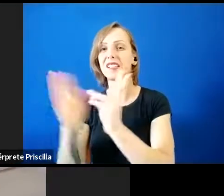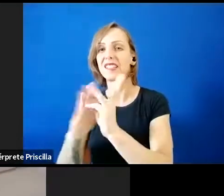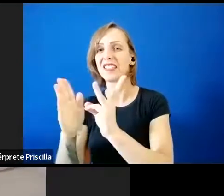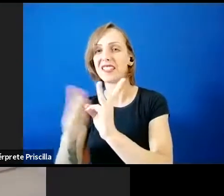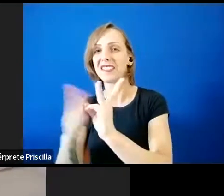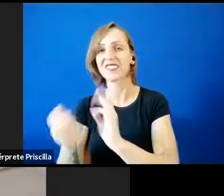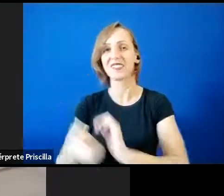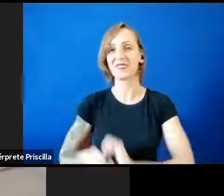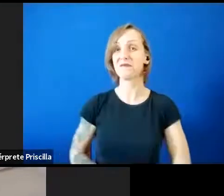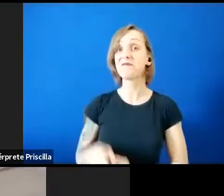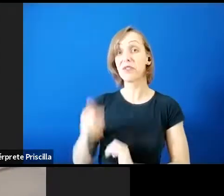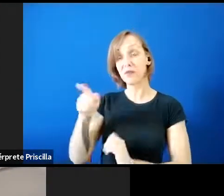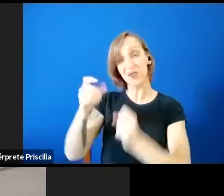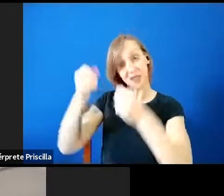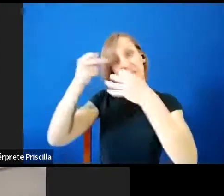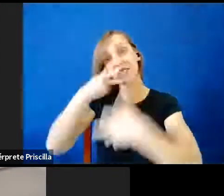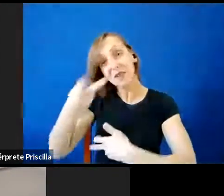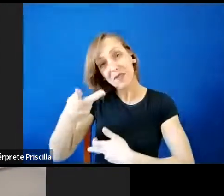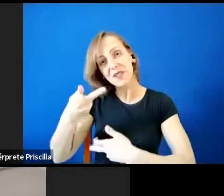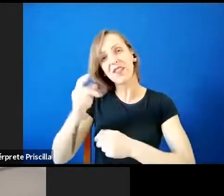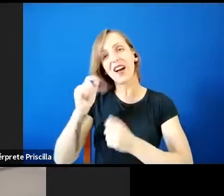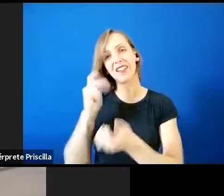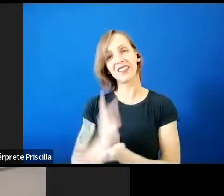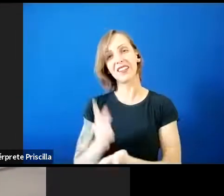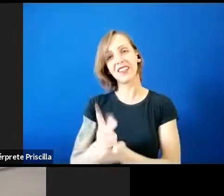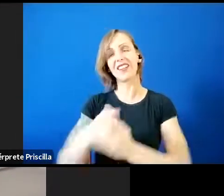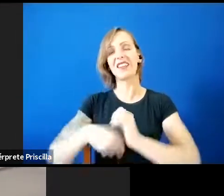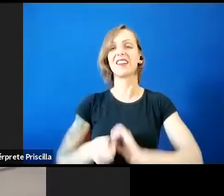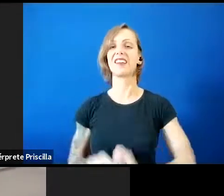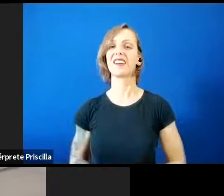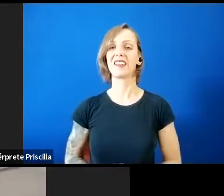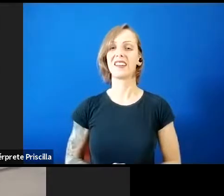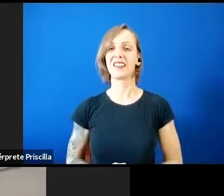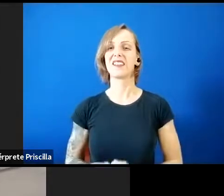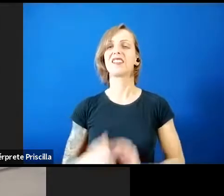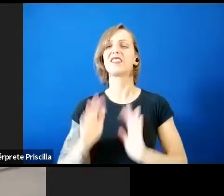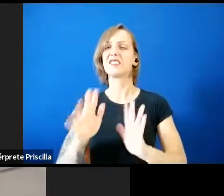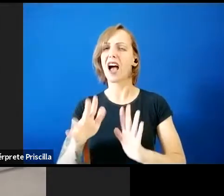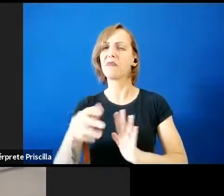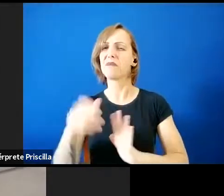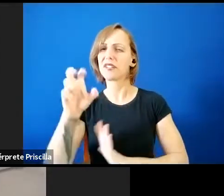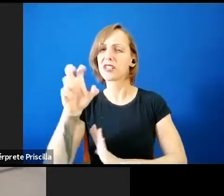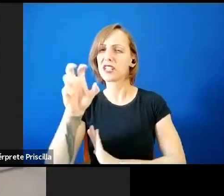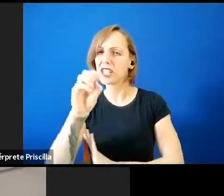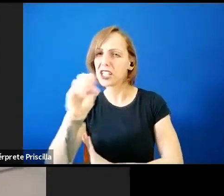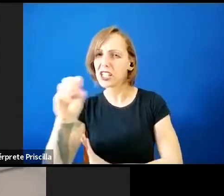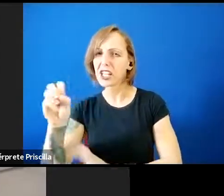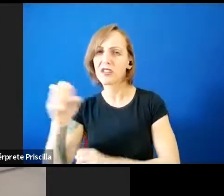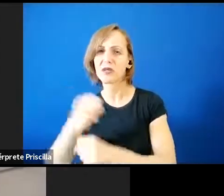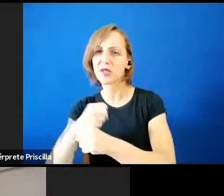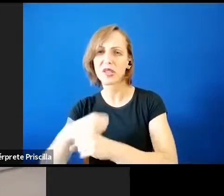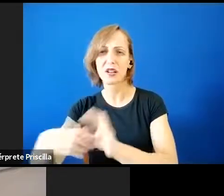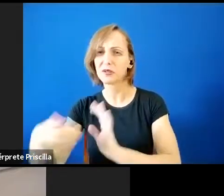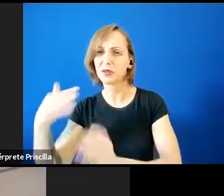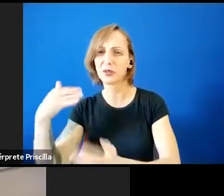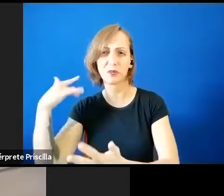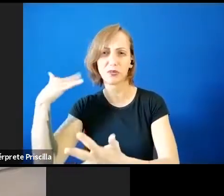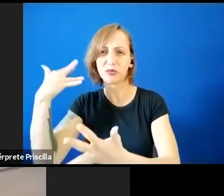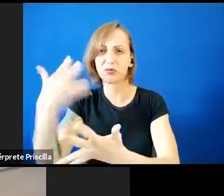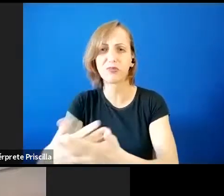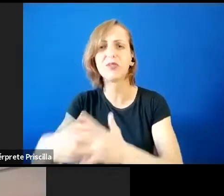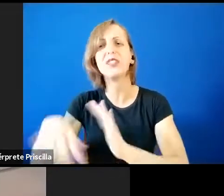povos indígenas, estão em luta há mais e resistência há mais de 500 anos, né? Não é de hoje essa resistência, né,